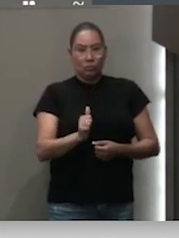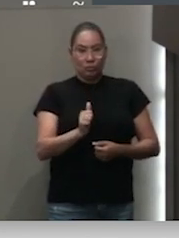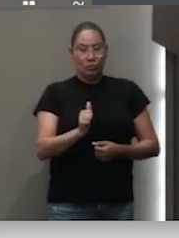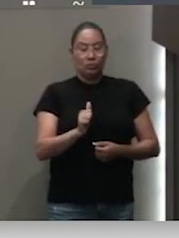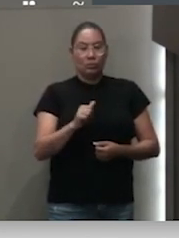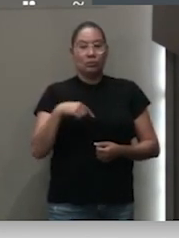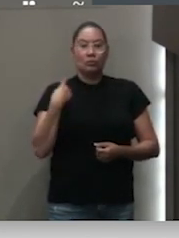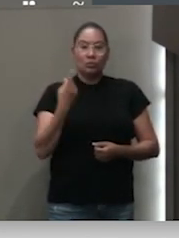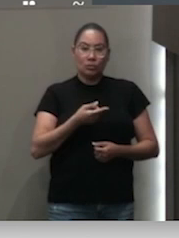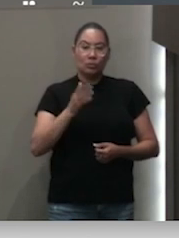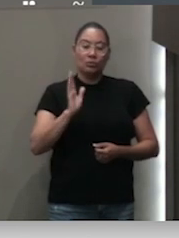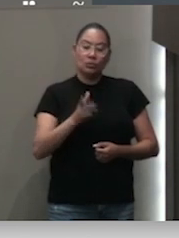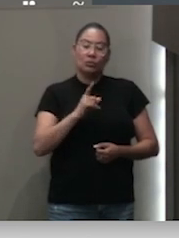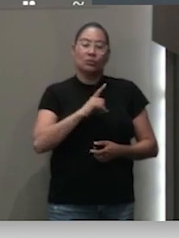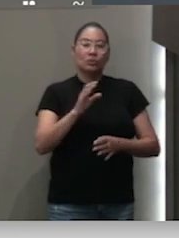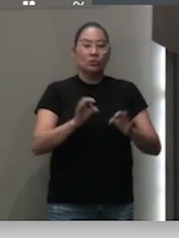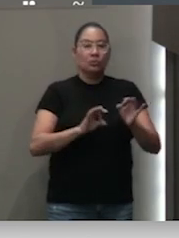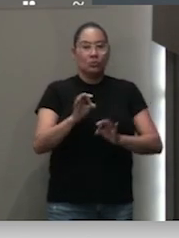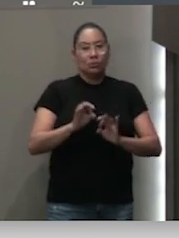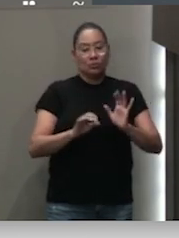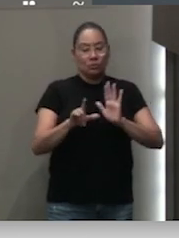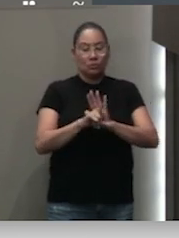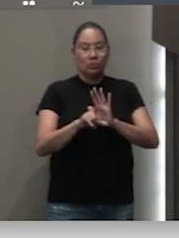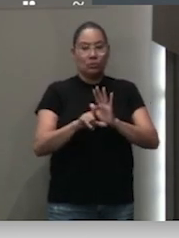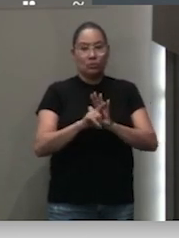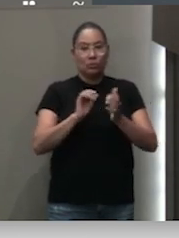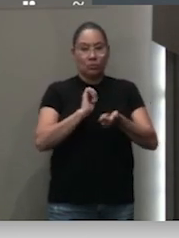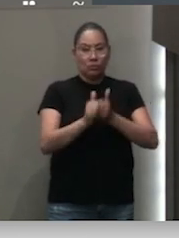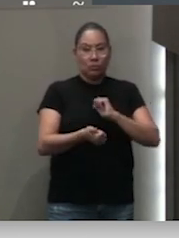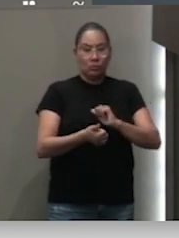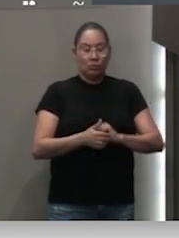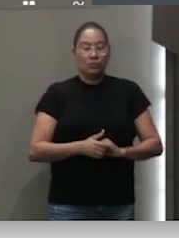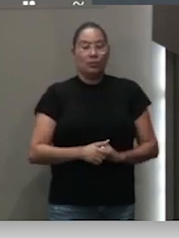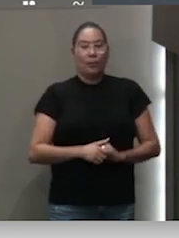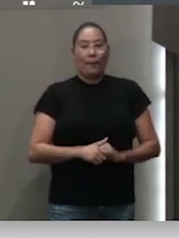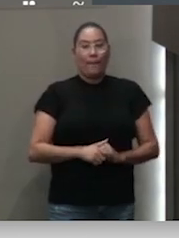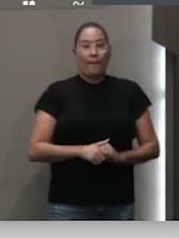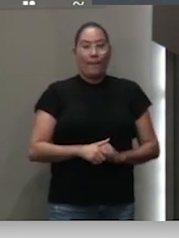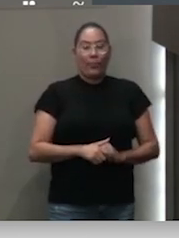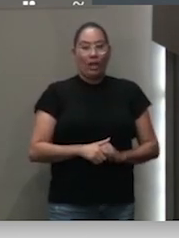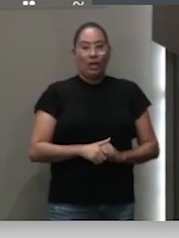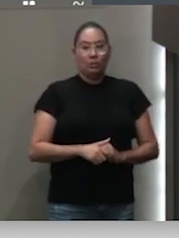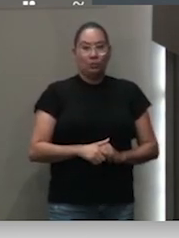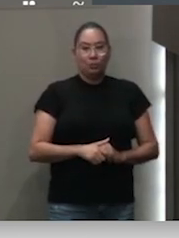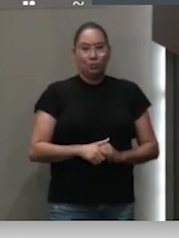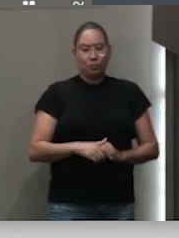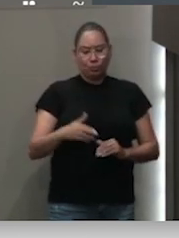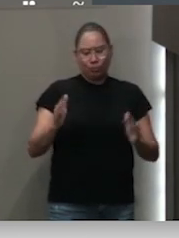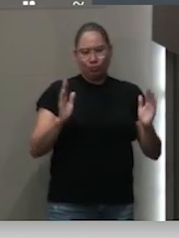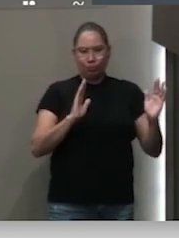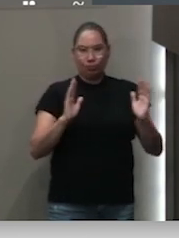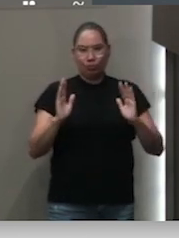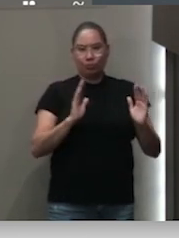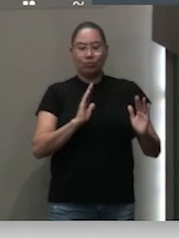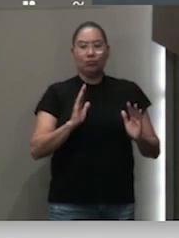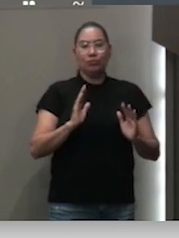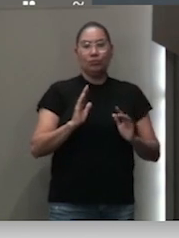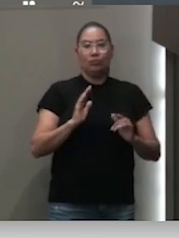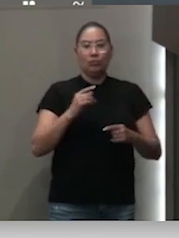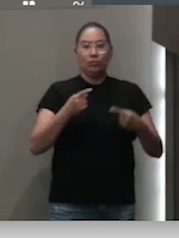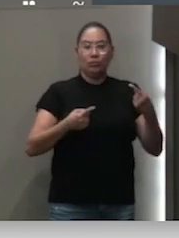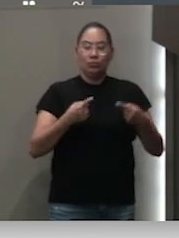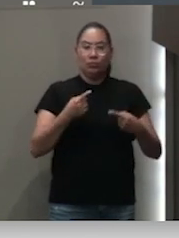viabilizaram já projetos pela lei do Esporte e durante a discussão do plano